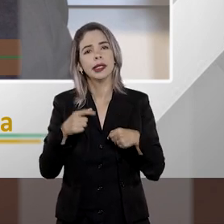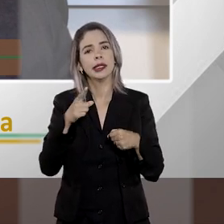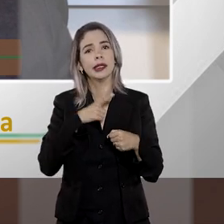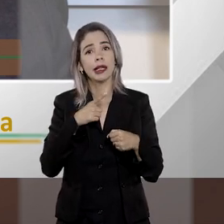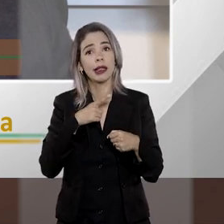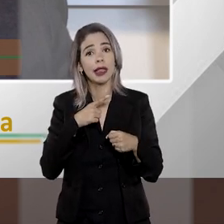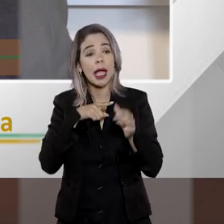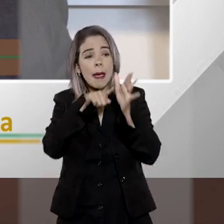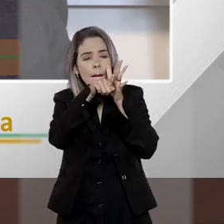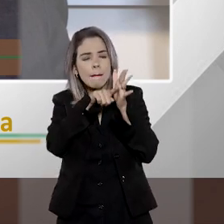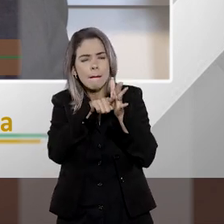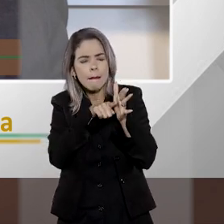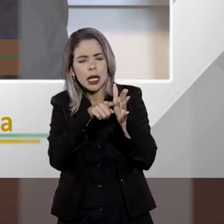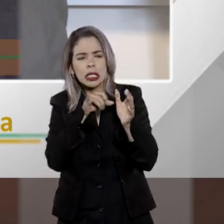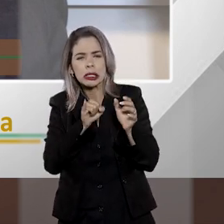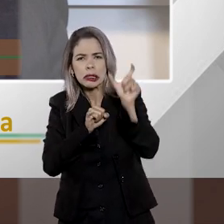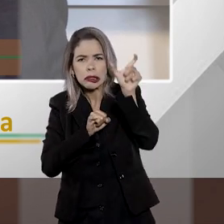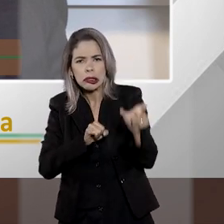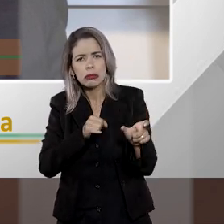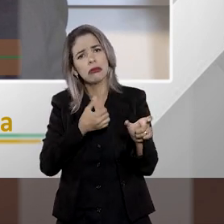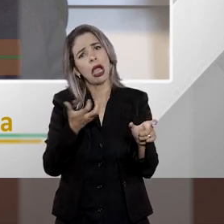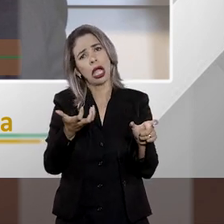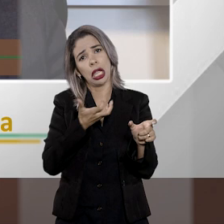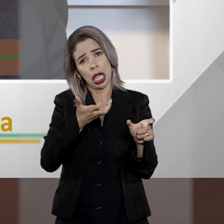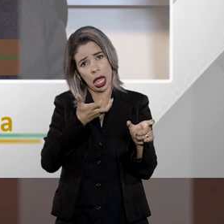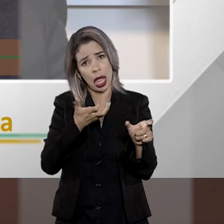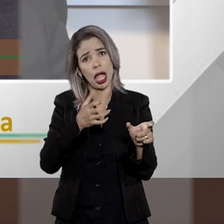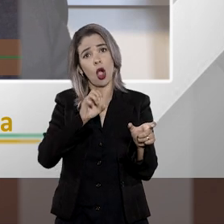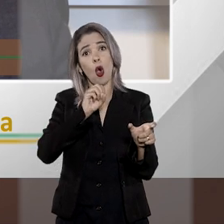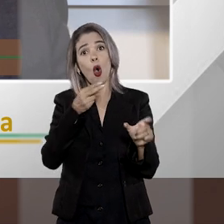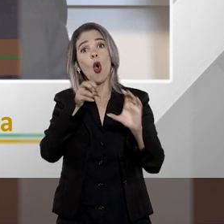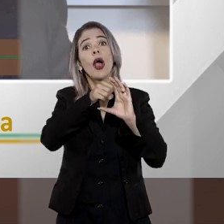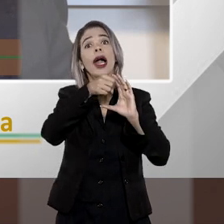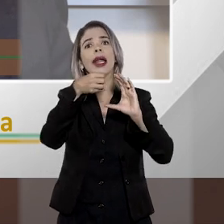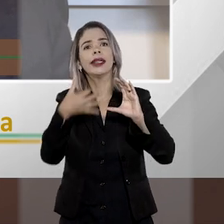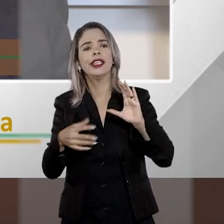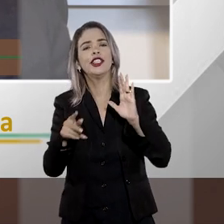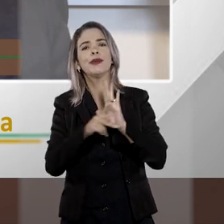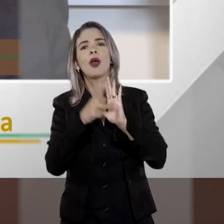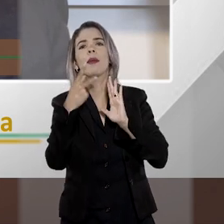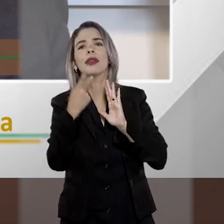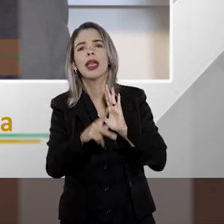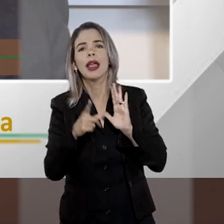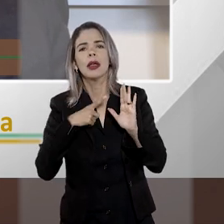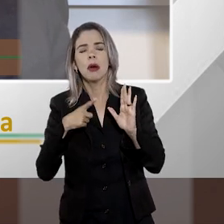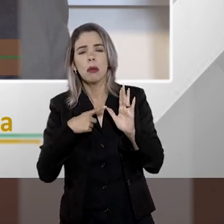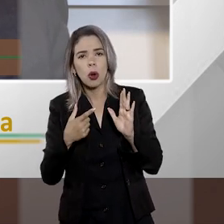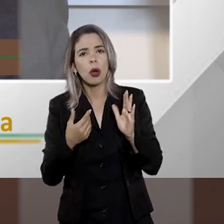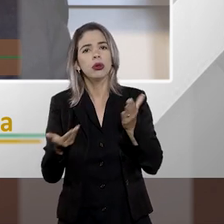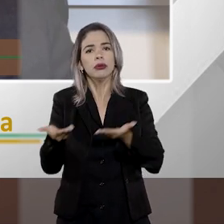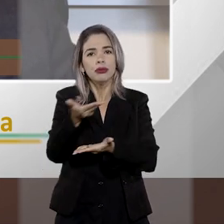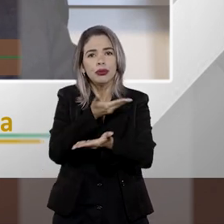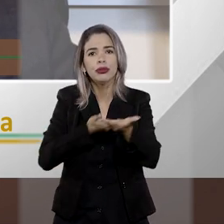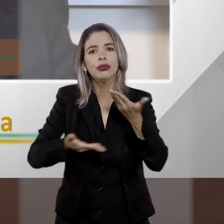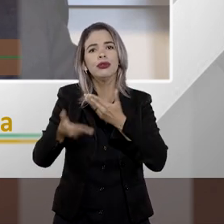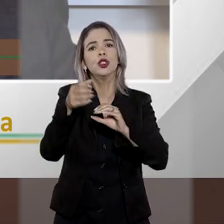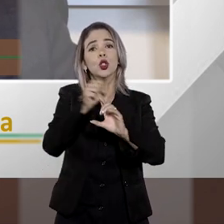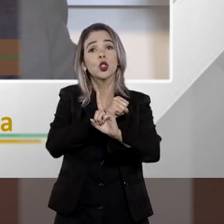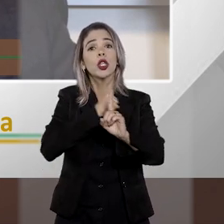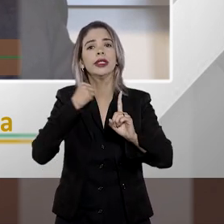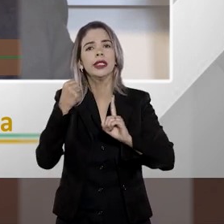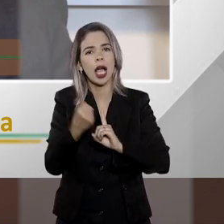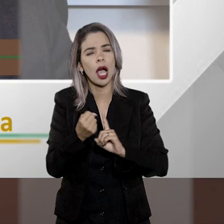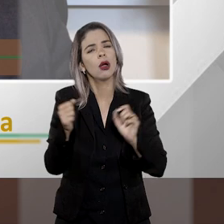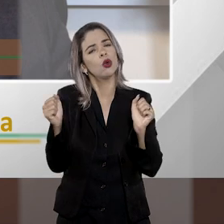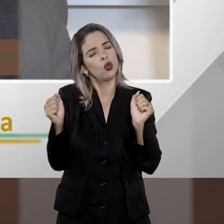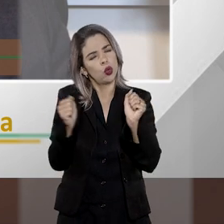se verificar se ele tem essa predisposição ou as características que são exigidas para a interação social